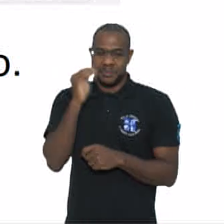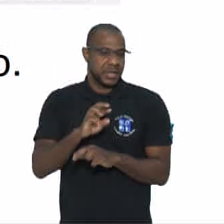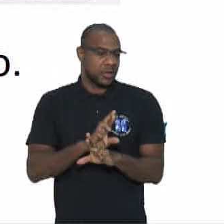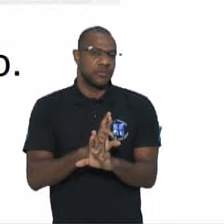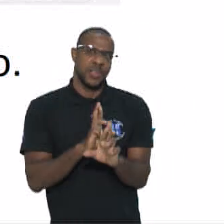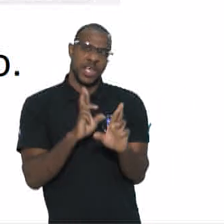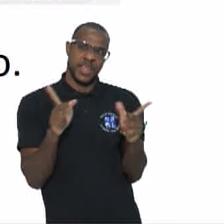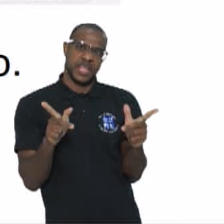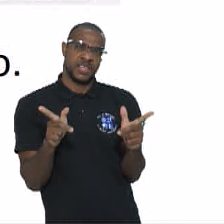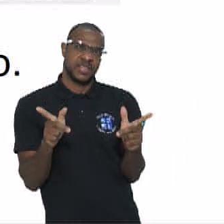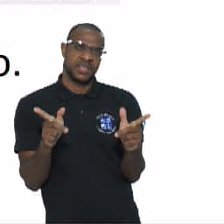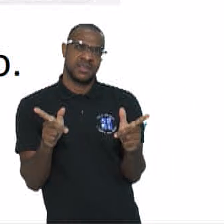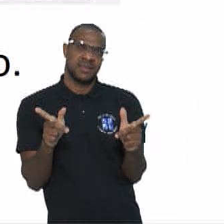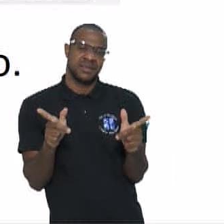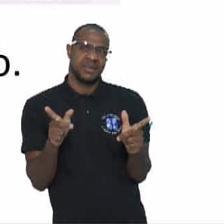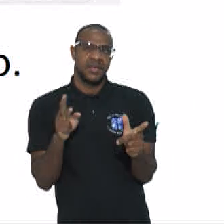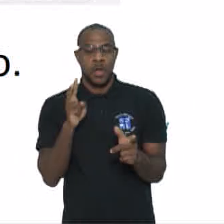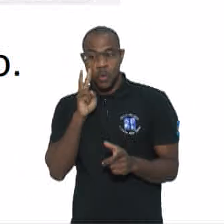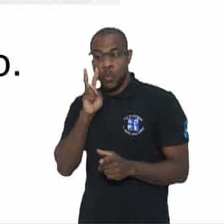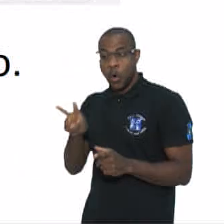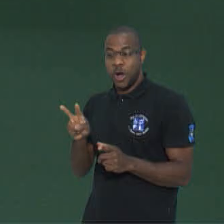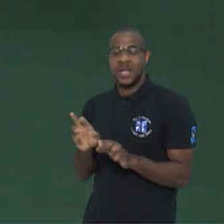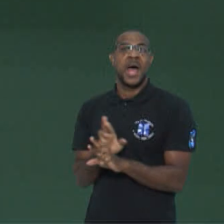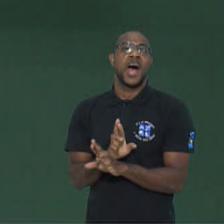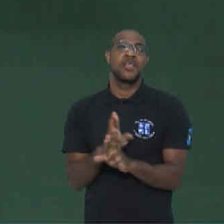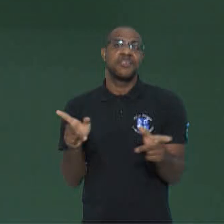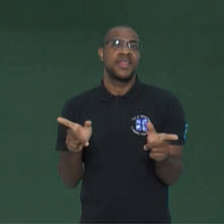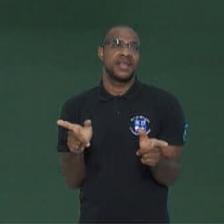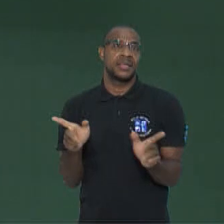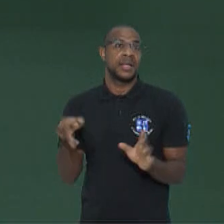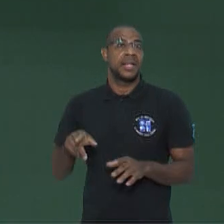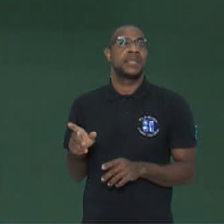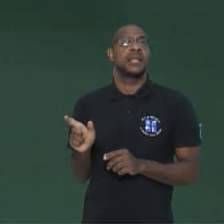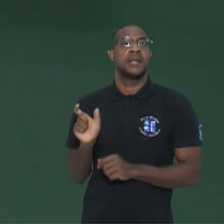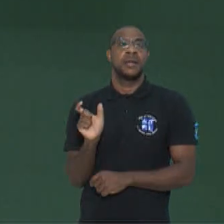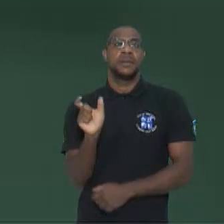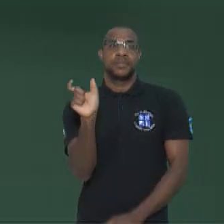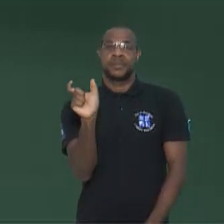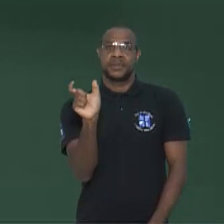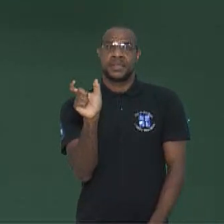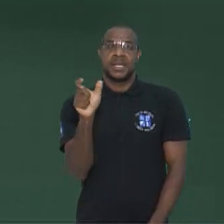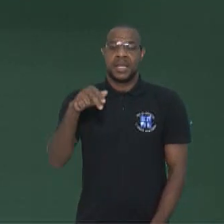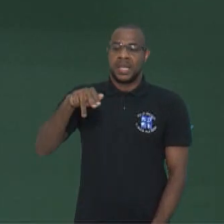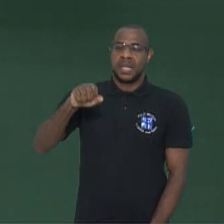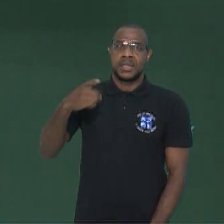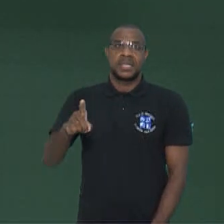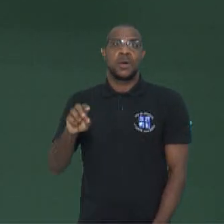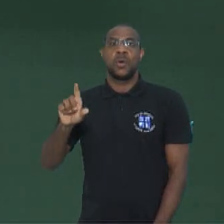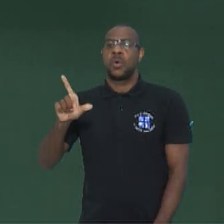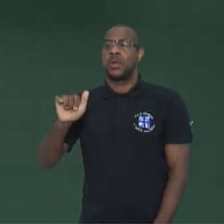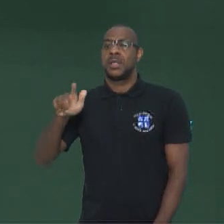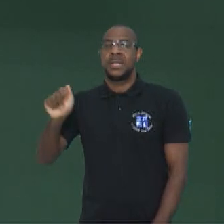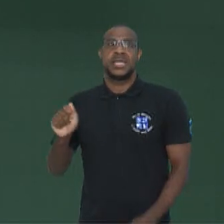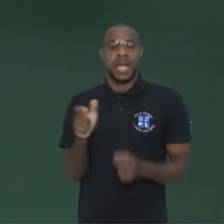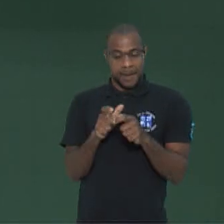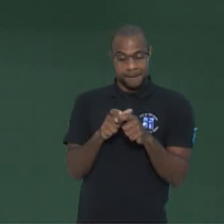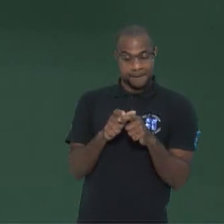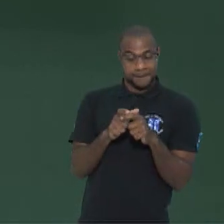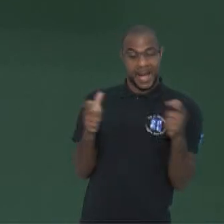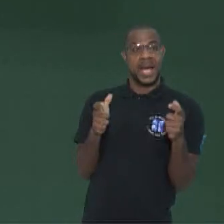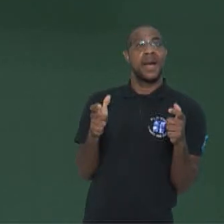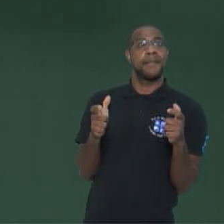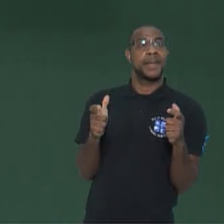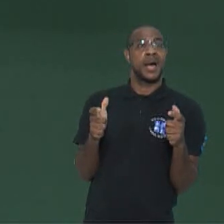diferença mesmo. Então, essa foi a fala que tem aí a expressão partitiva, né? Maioria